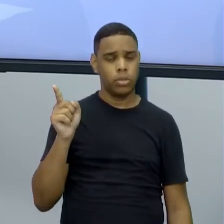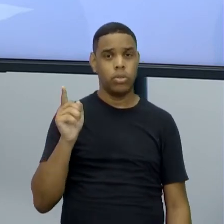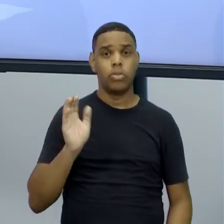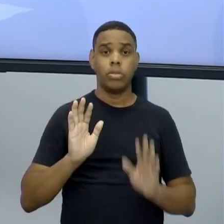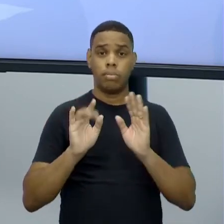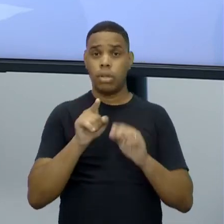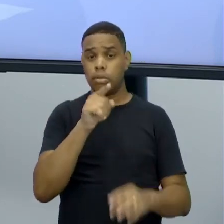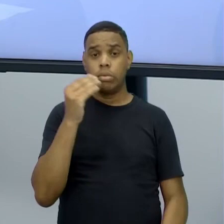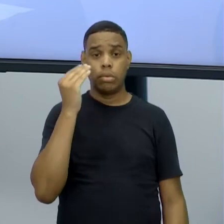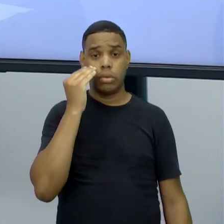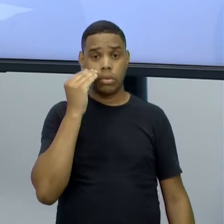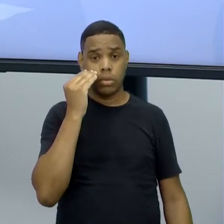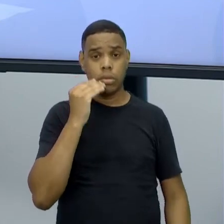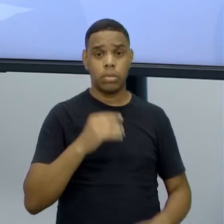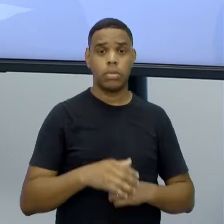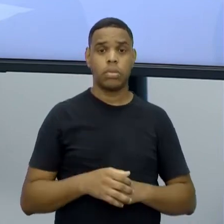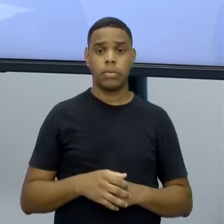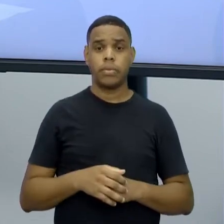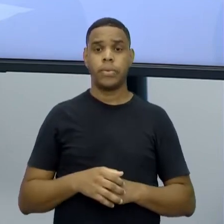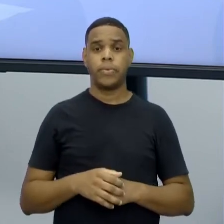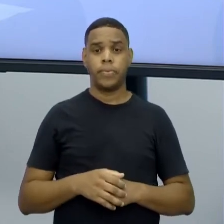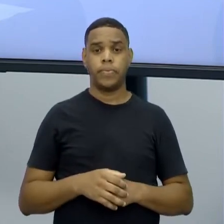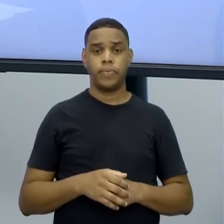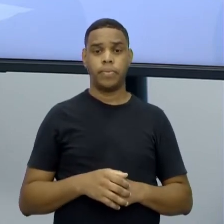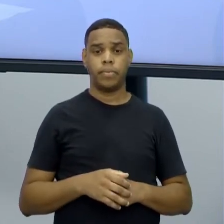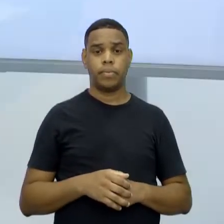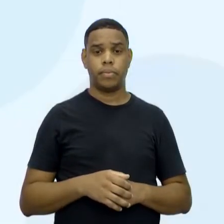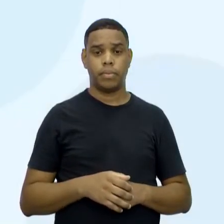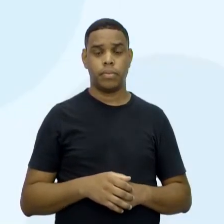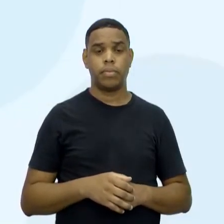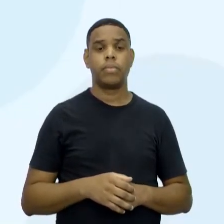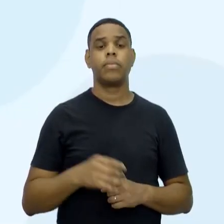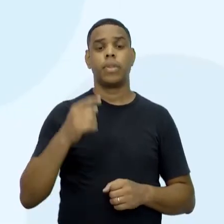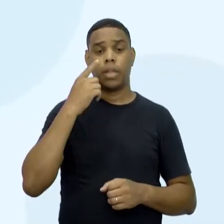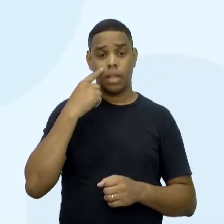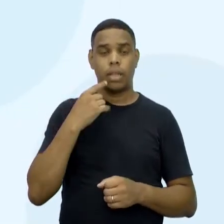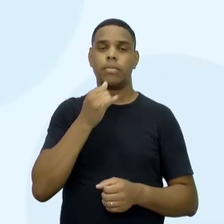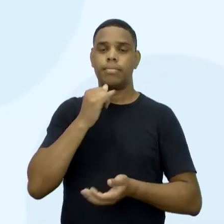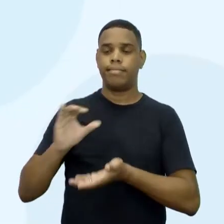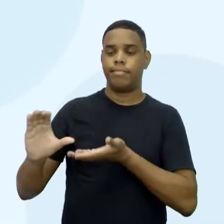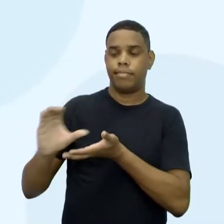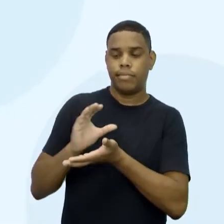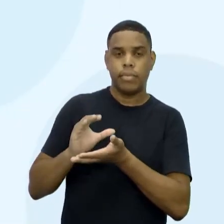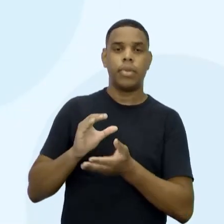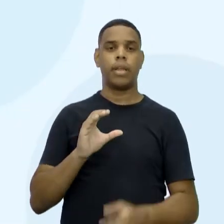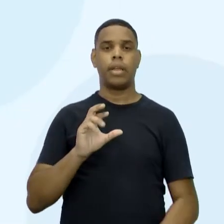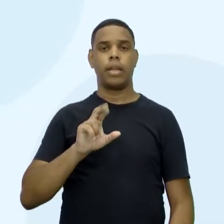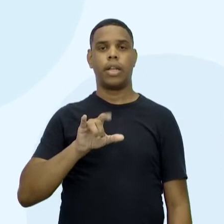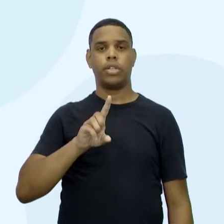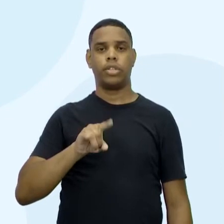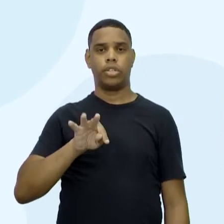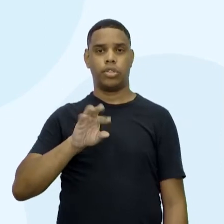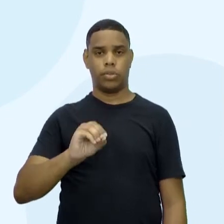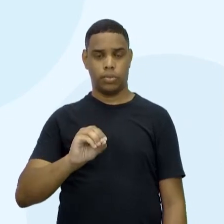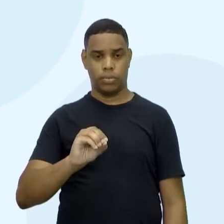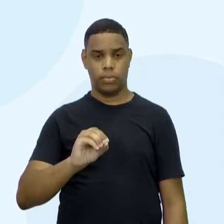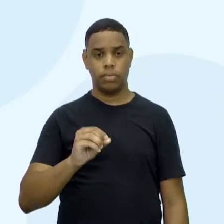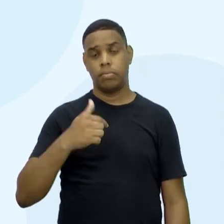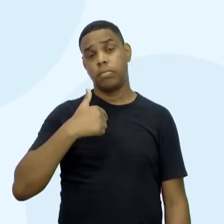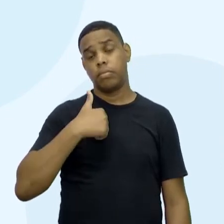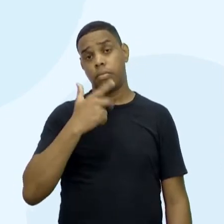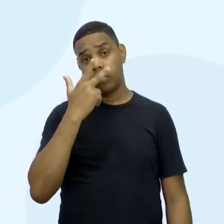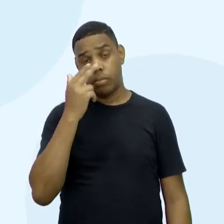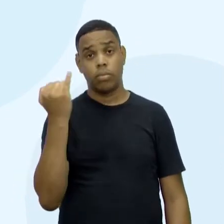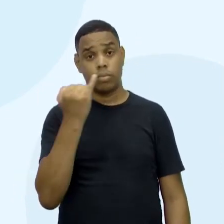mas tem empréstimos e créditos. Simulação de empréstimos e créditos, tá aqui, ó. Eu